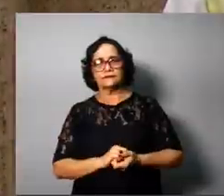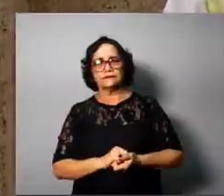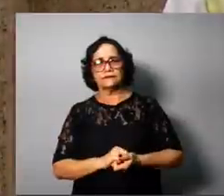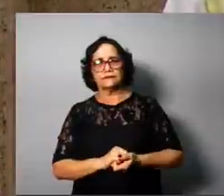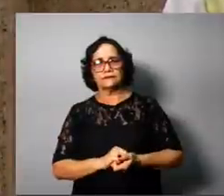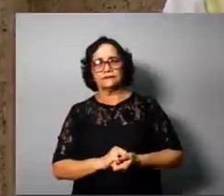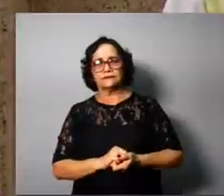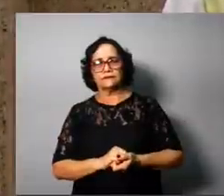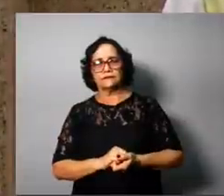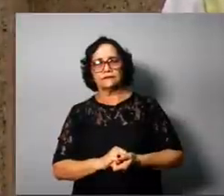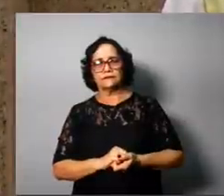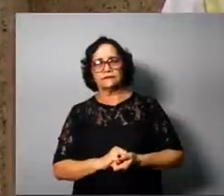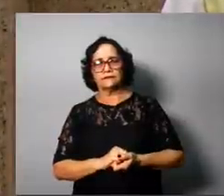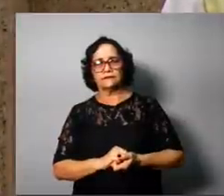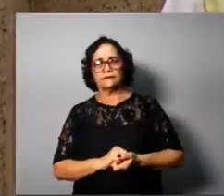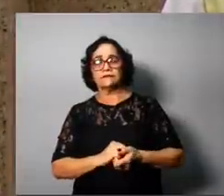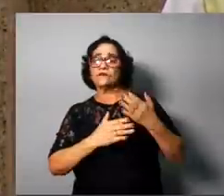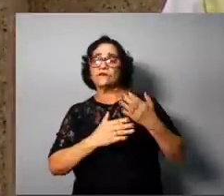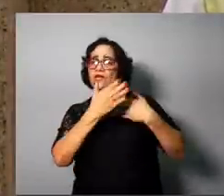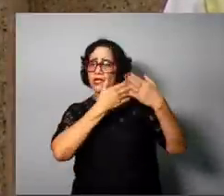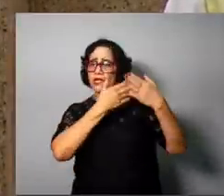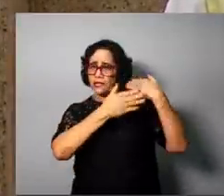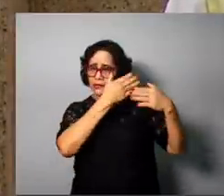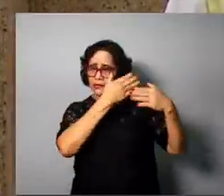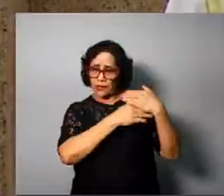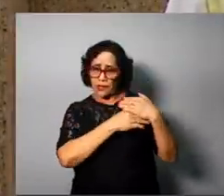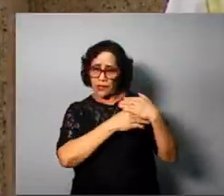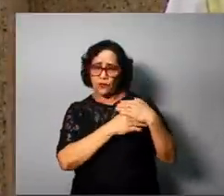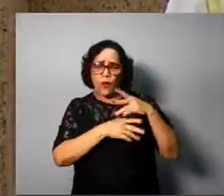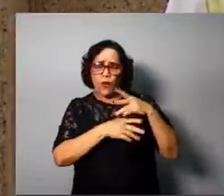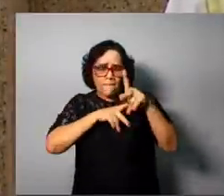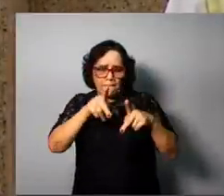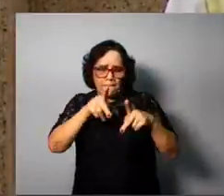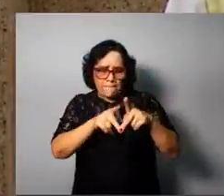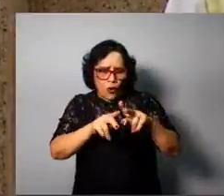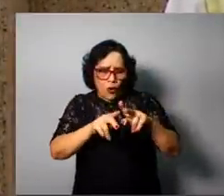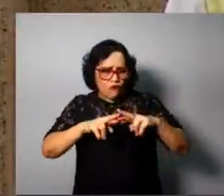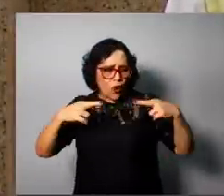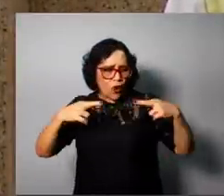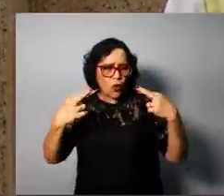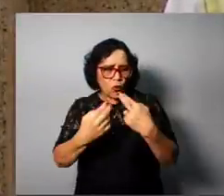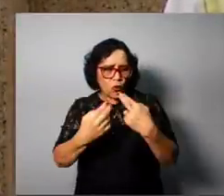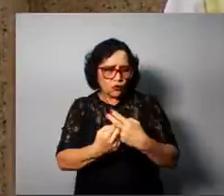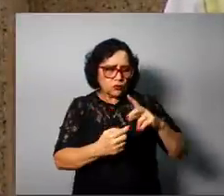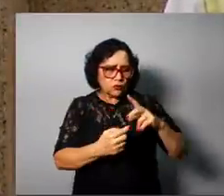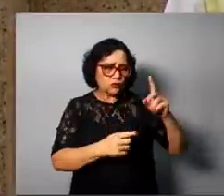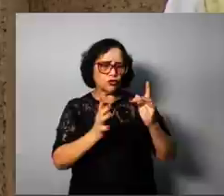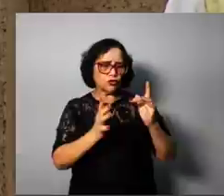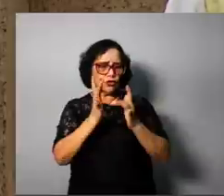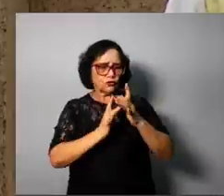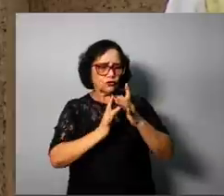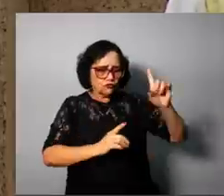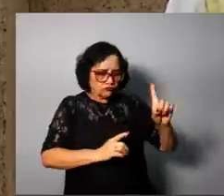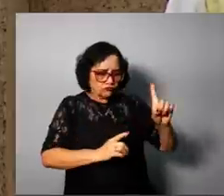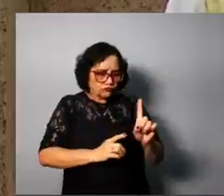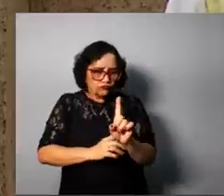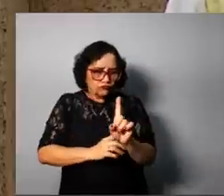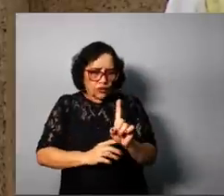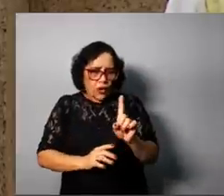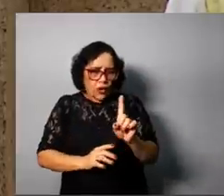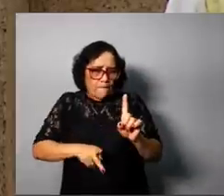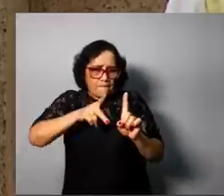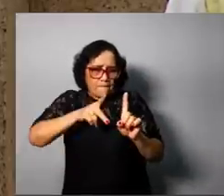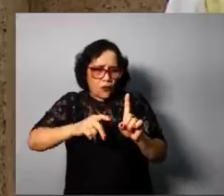Naquele tempo, quando as multidões se reuniram em grande quantidade, Jesus começou a dizer: